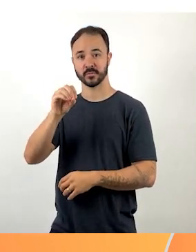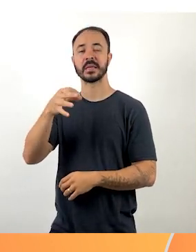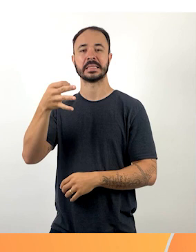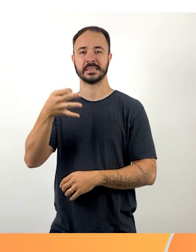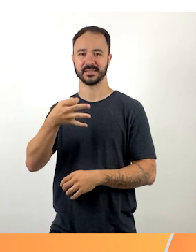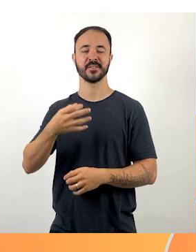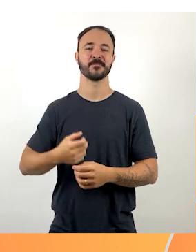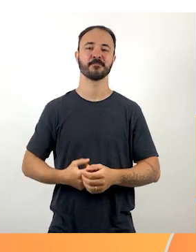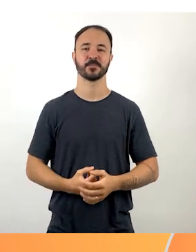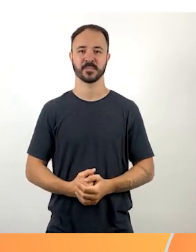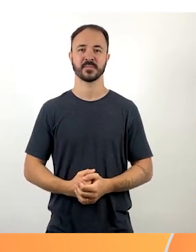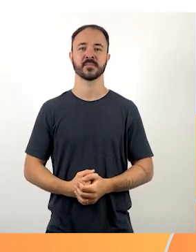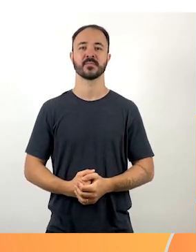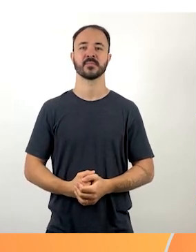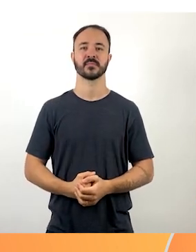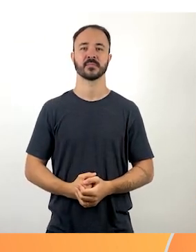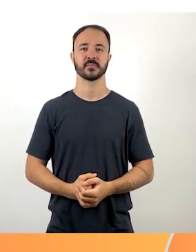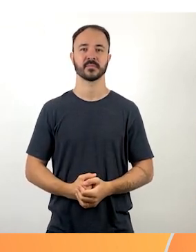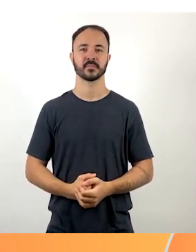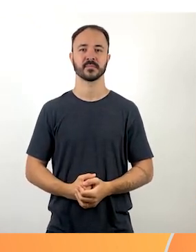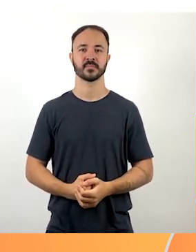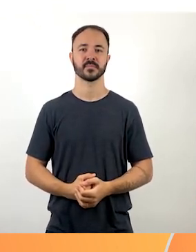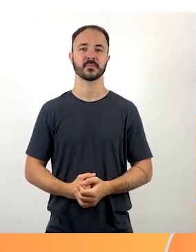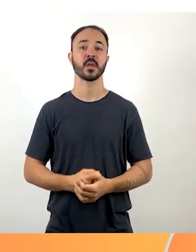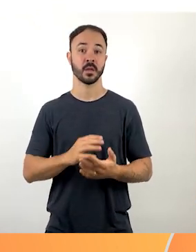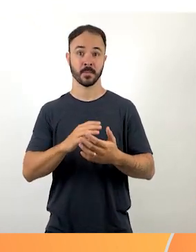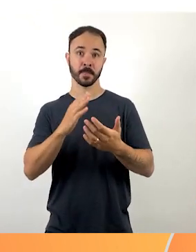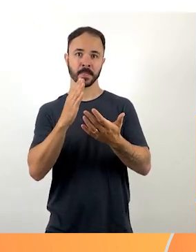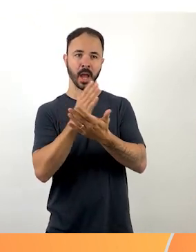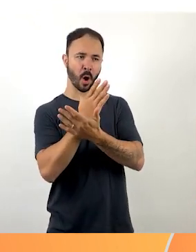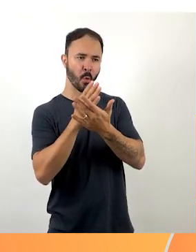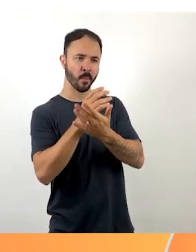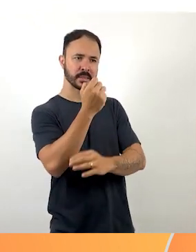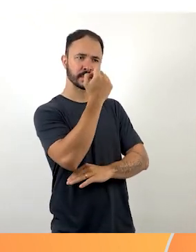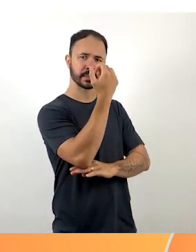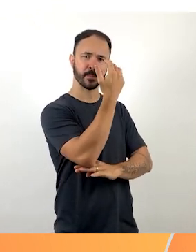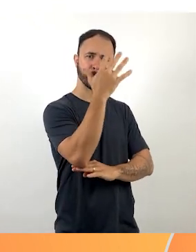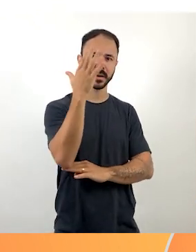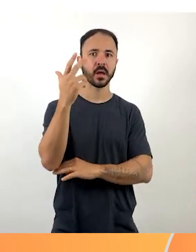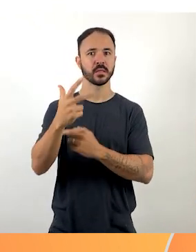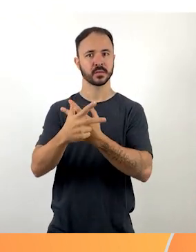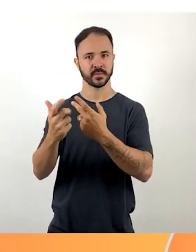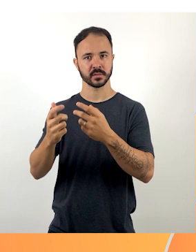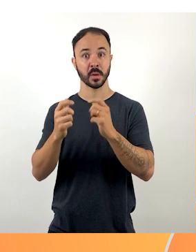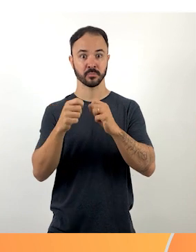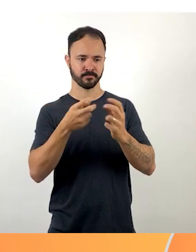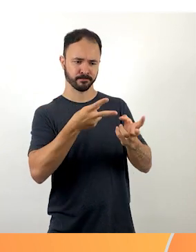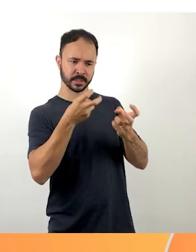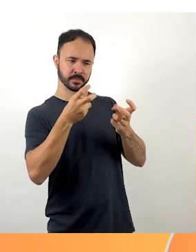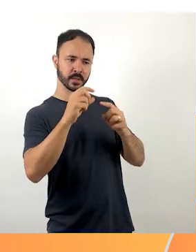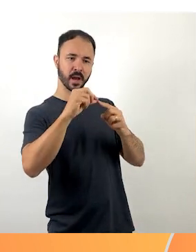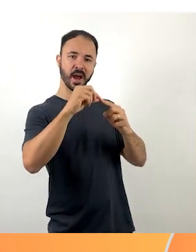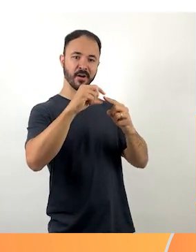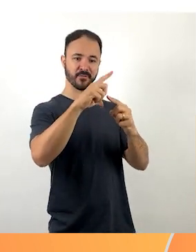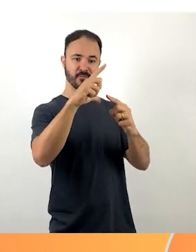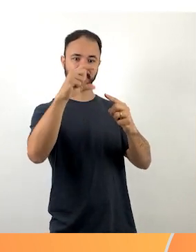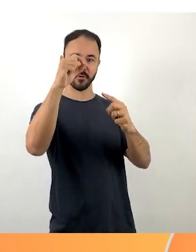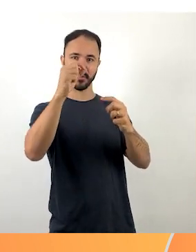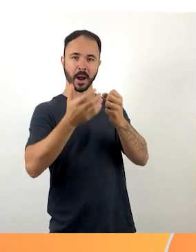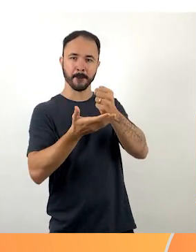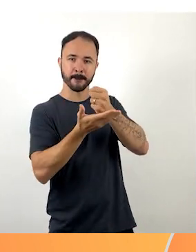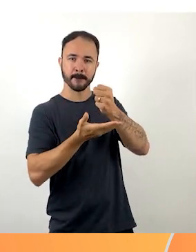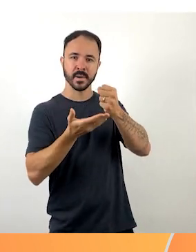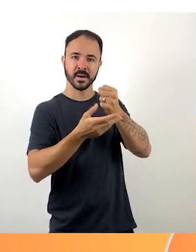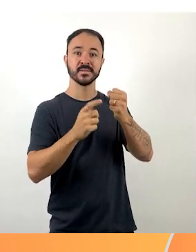denominado diostíolo. Em algumas espécies de plantas é possível observar que a base da folha envolve o